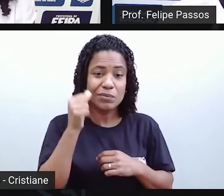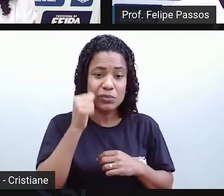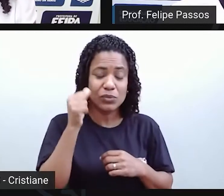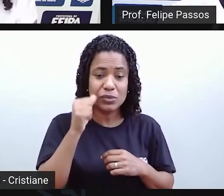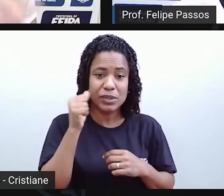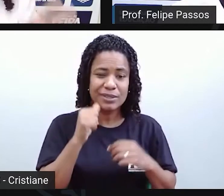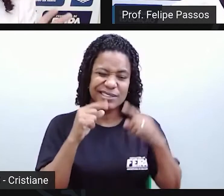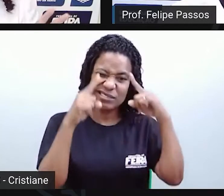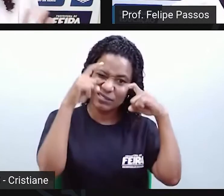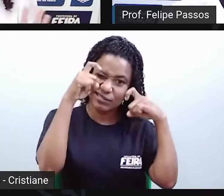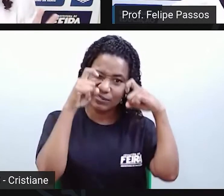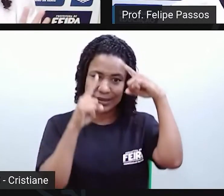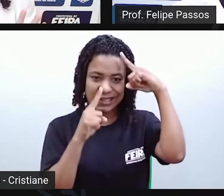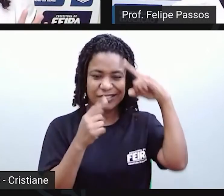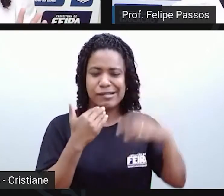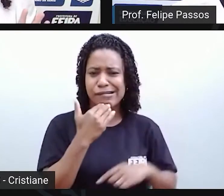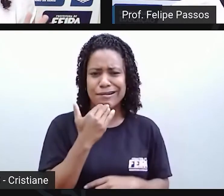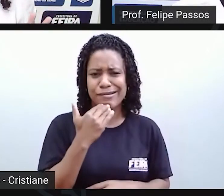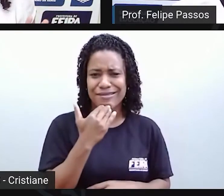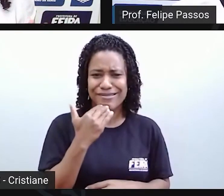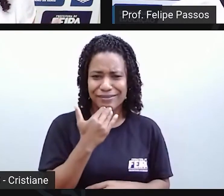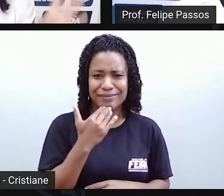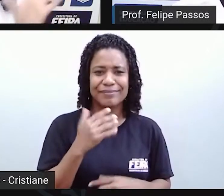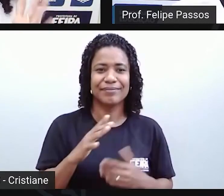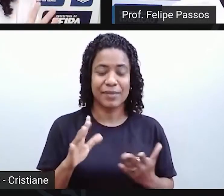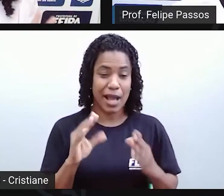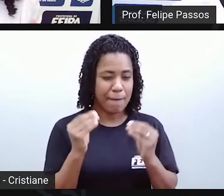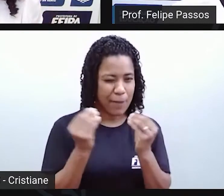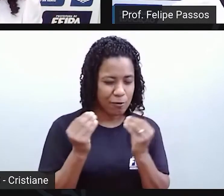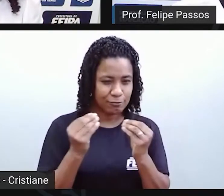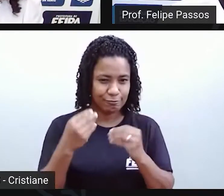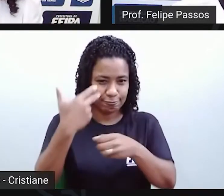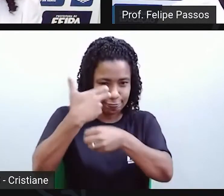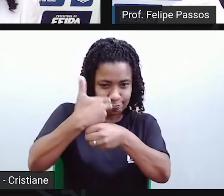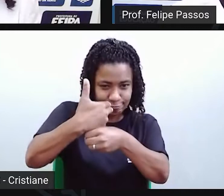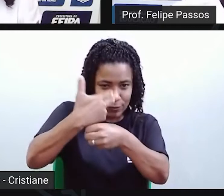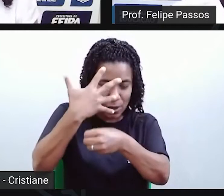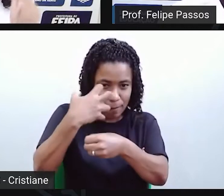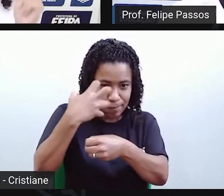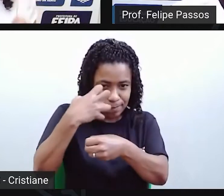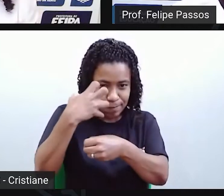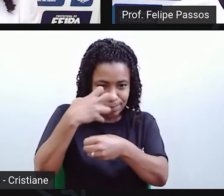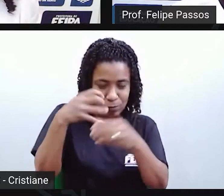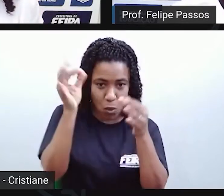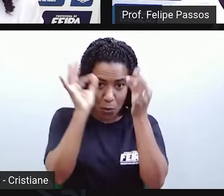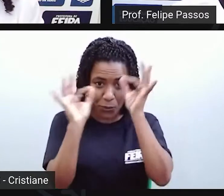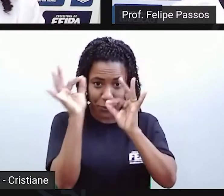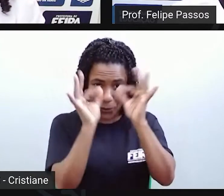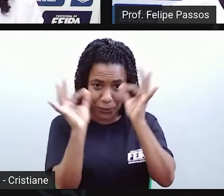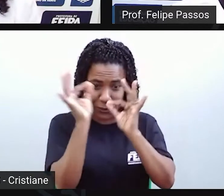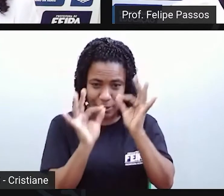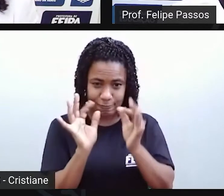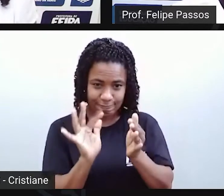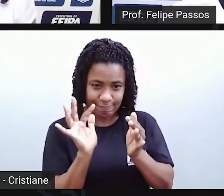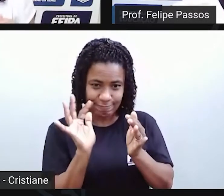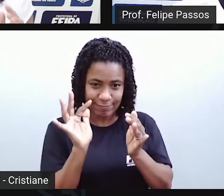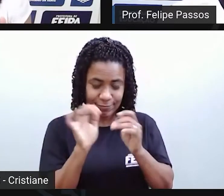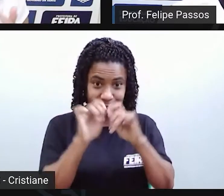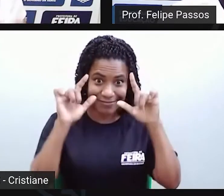São coisas que os filtros normalmente dão aquela maquiada em segundos. Através de 2 cliques você tem aquele